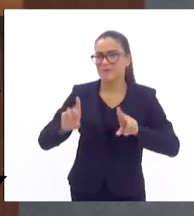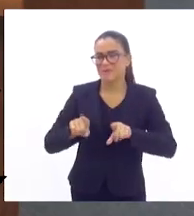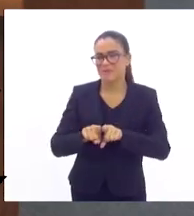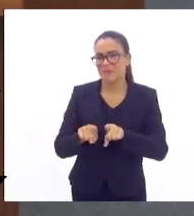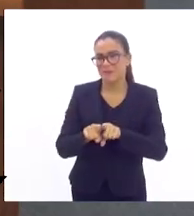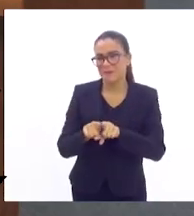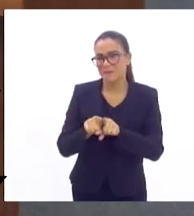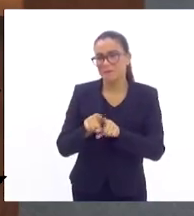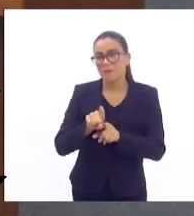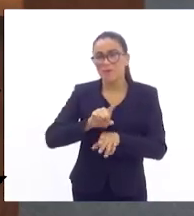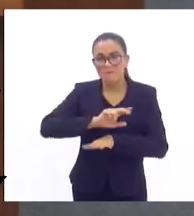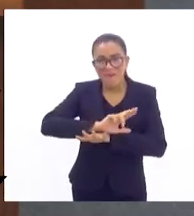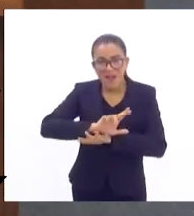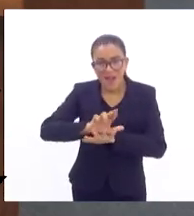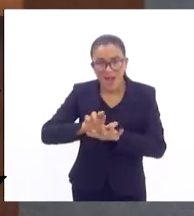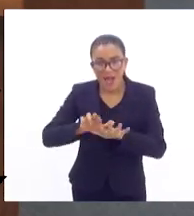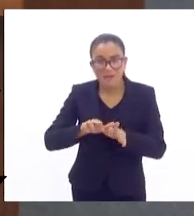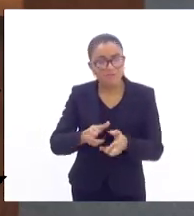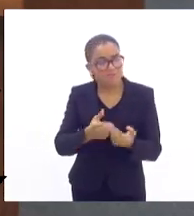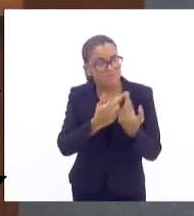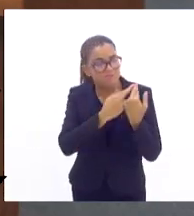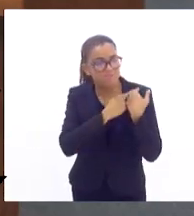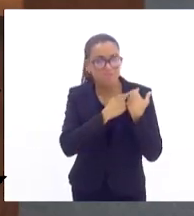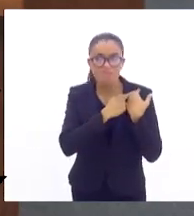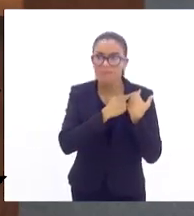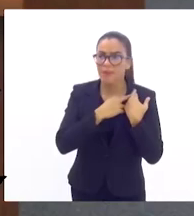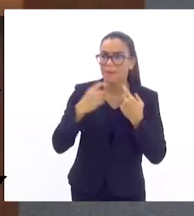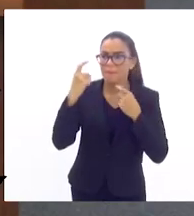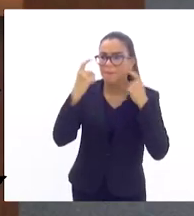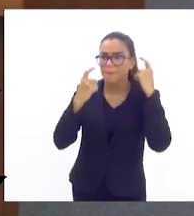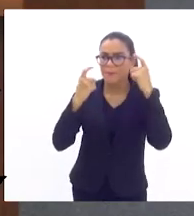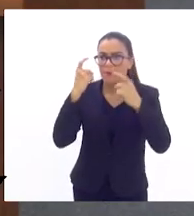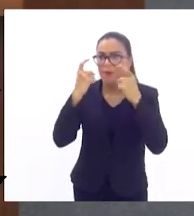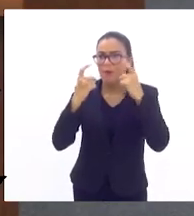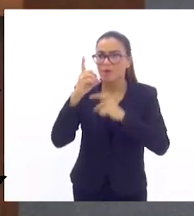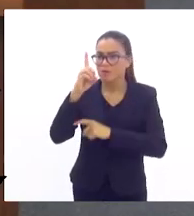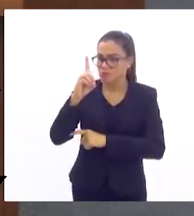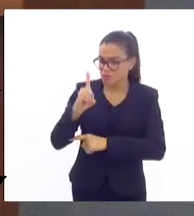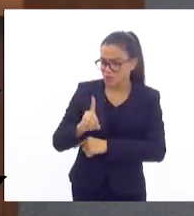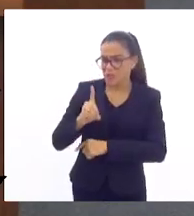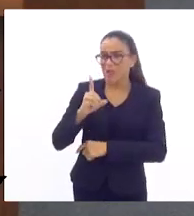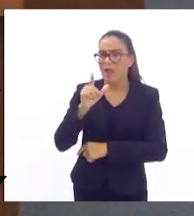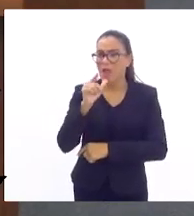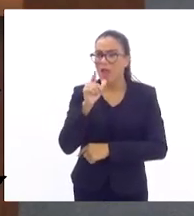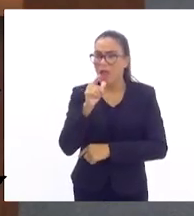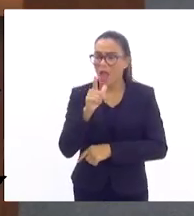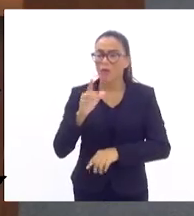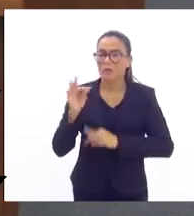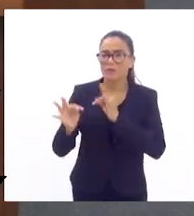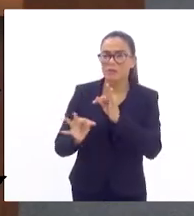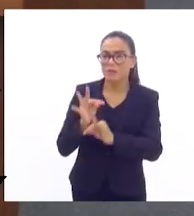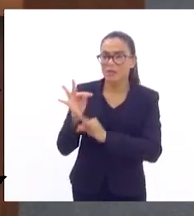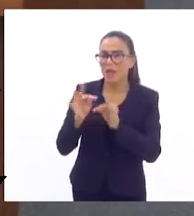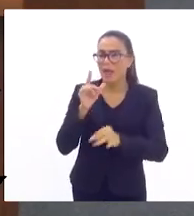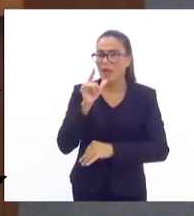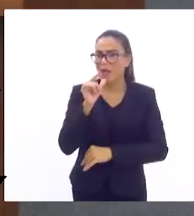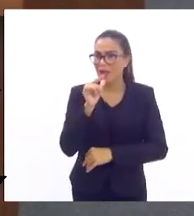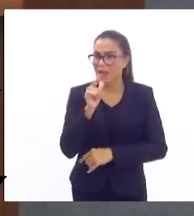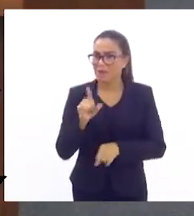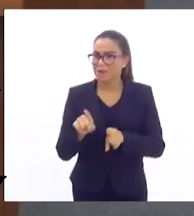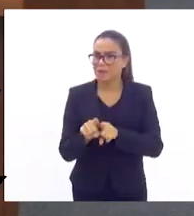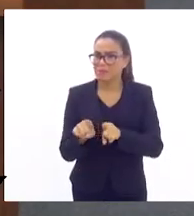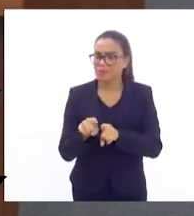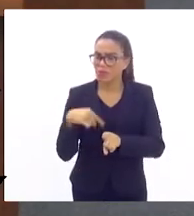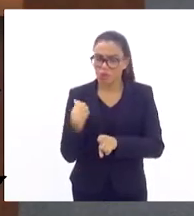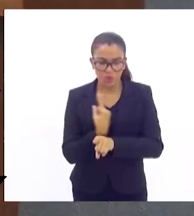de entidades compromissadas com o direito à água e ao saneamento. Estamos todos envolvidos com essa